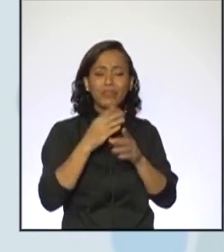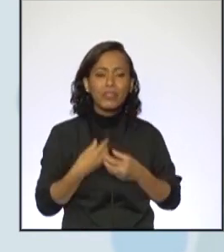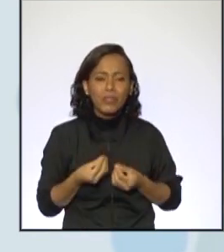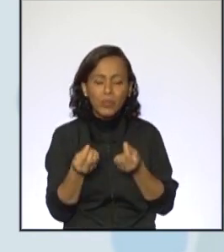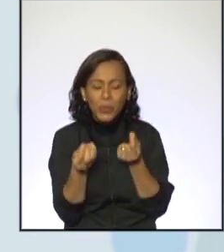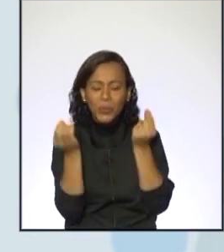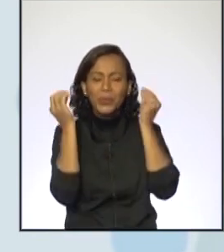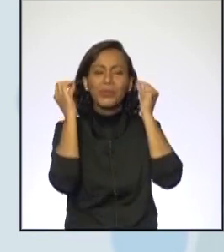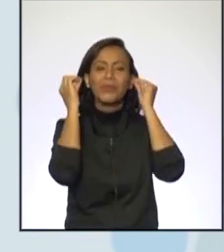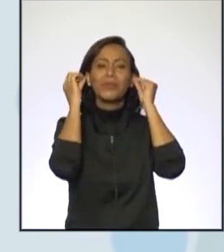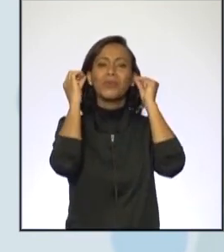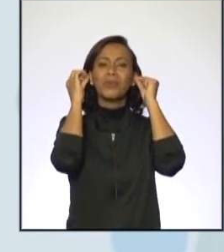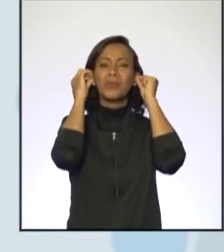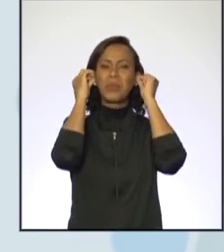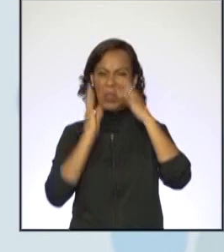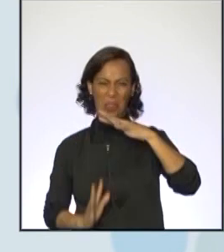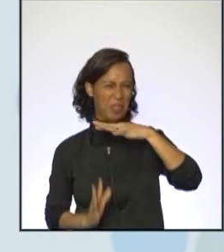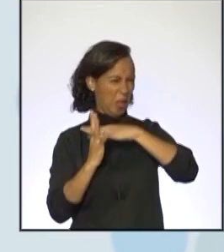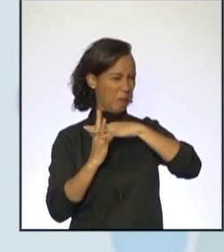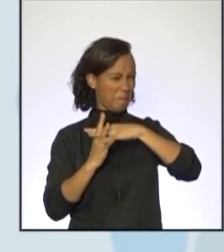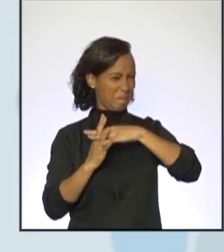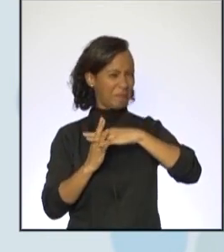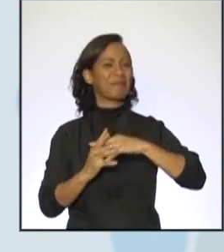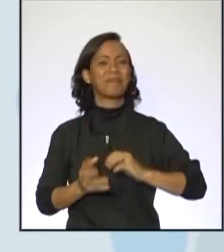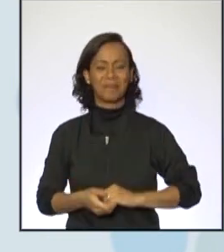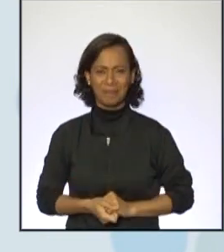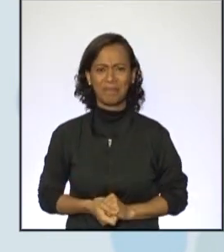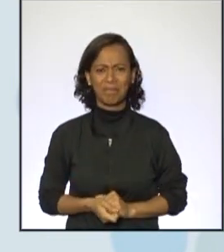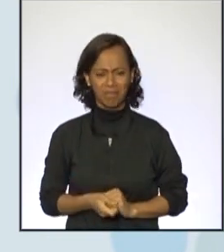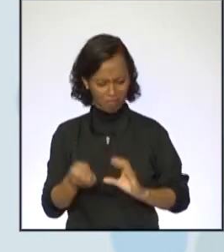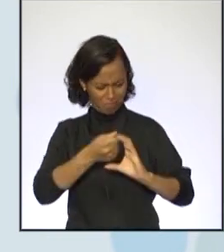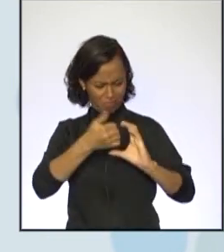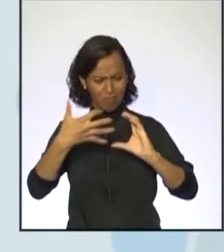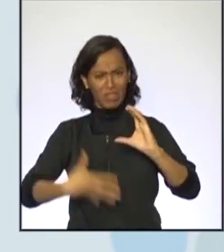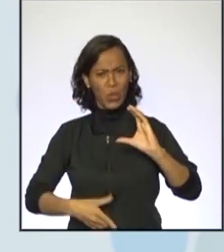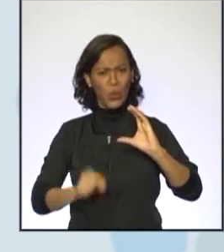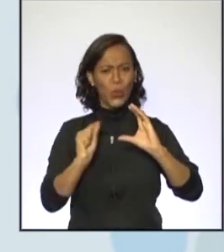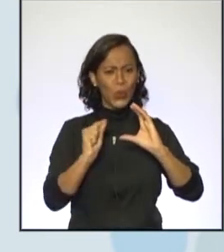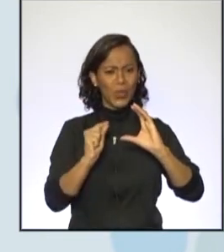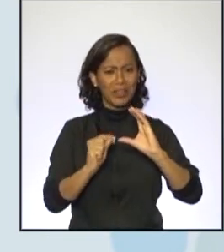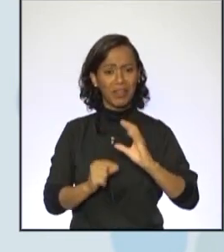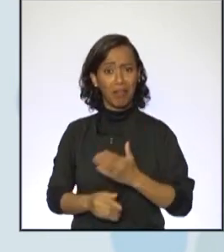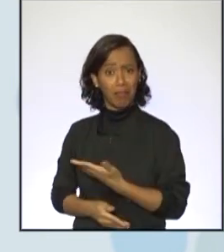de última geração. Ok, quais são as características? Olha lá, Bluetooth